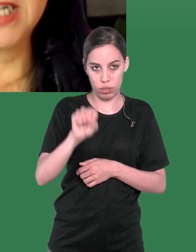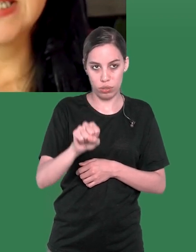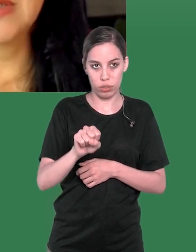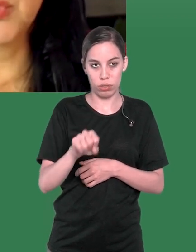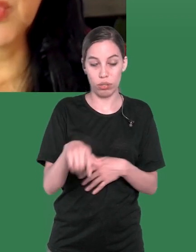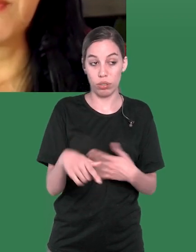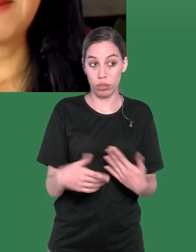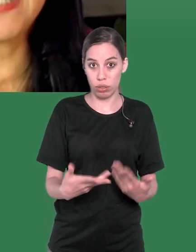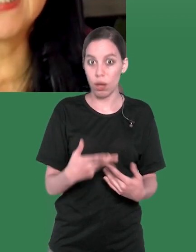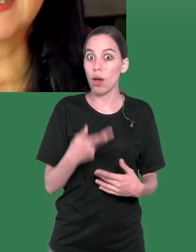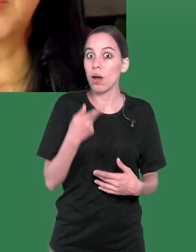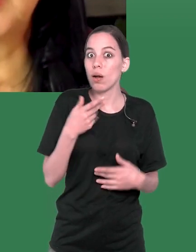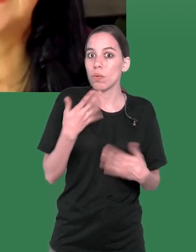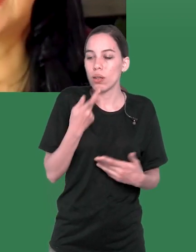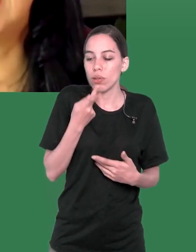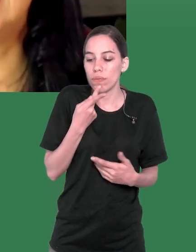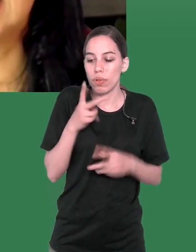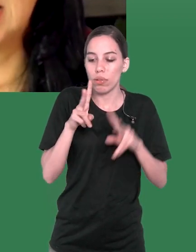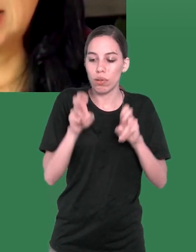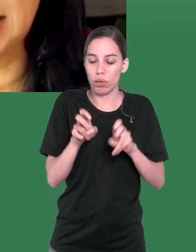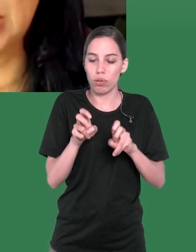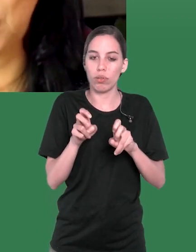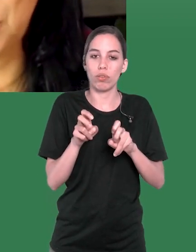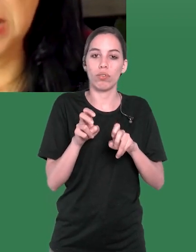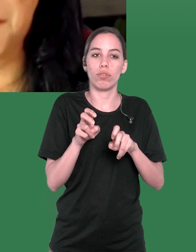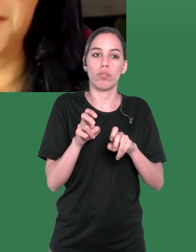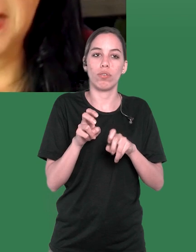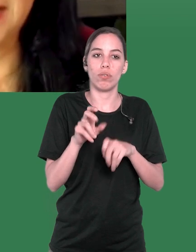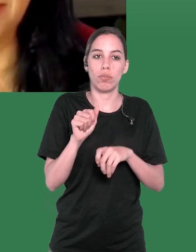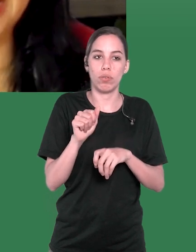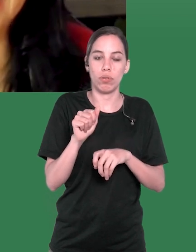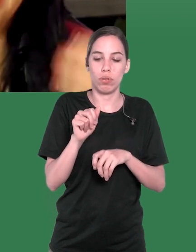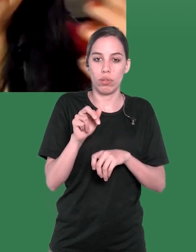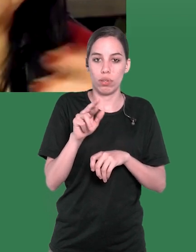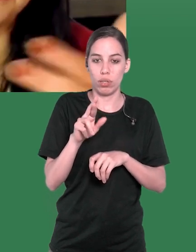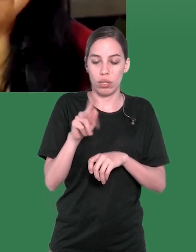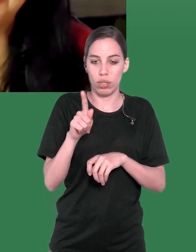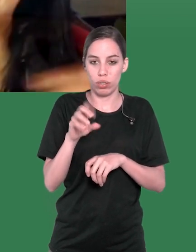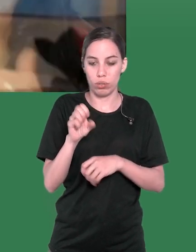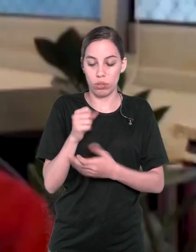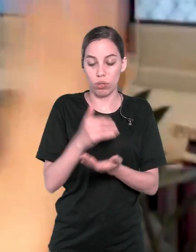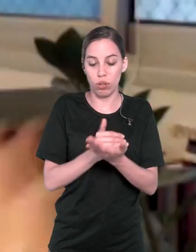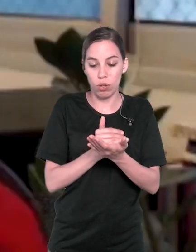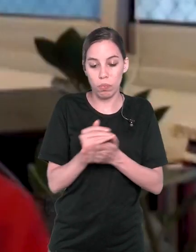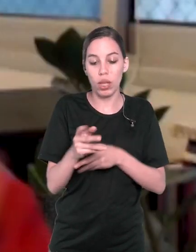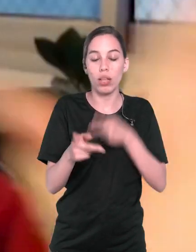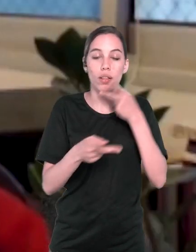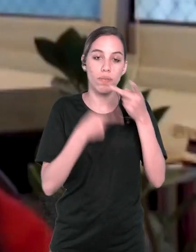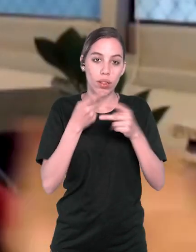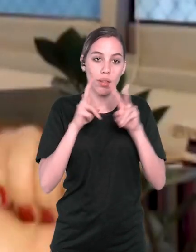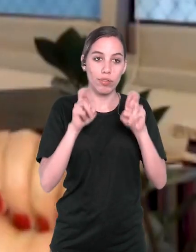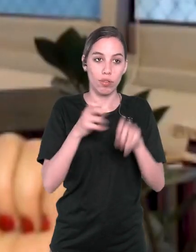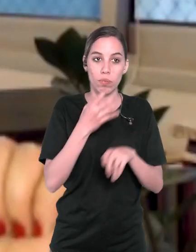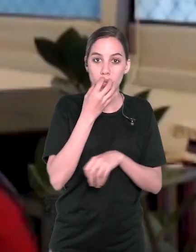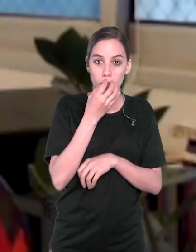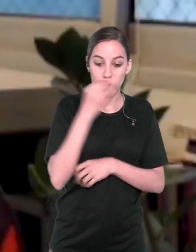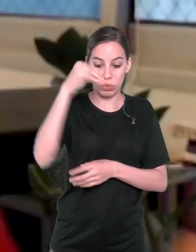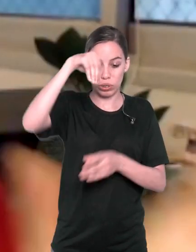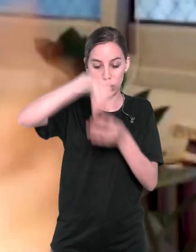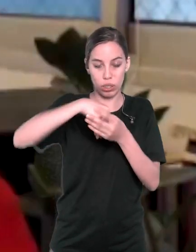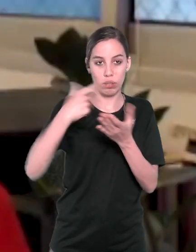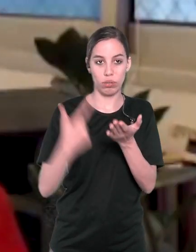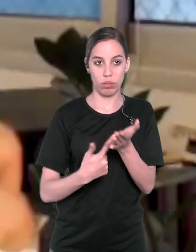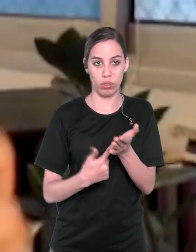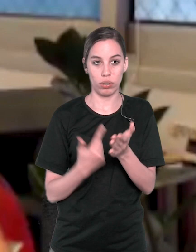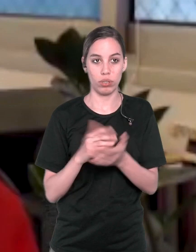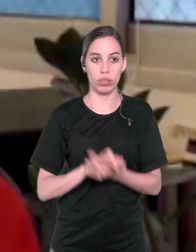uma reflexão sobre a presença dos cães na literatura. Porque você me pediu que falasse das partes, eu falei da introdução.